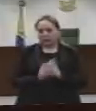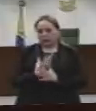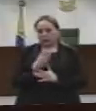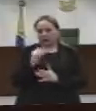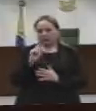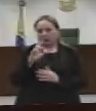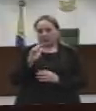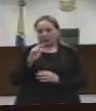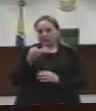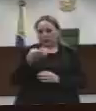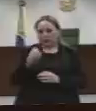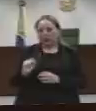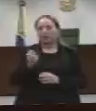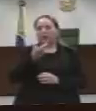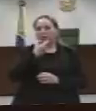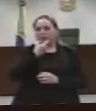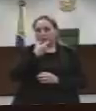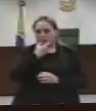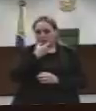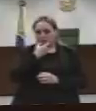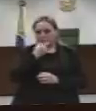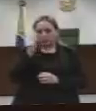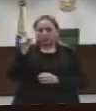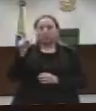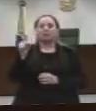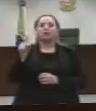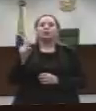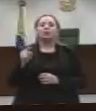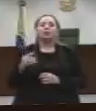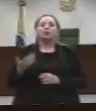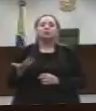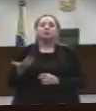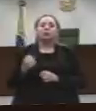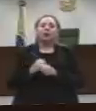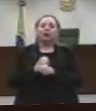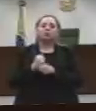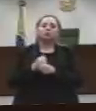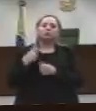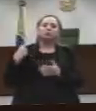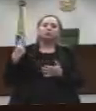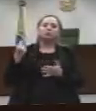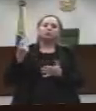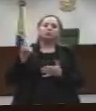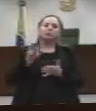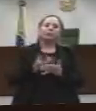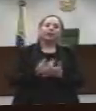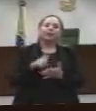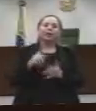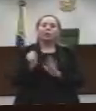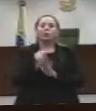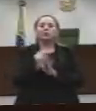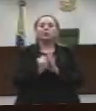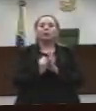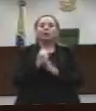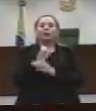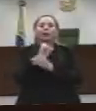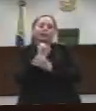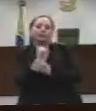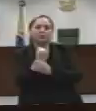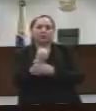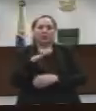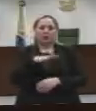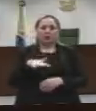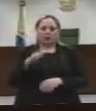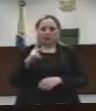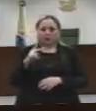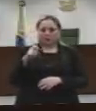contra o rei João sem terra mas que ao longo dos anos se tornou um símbolo de garantias em matéria penal por